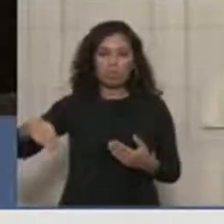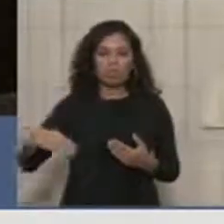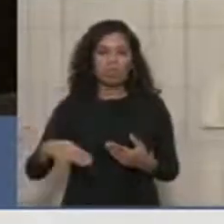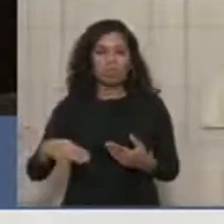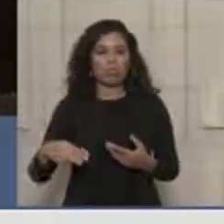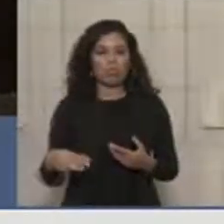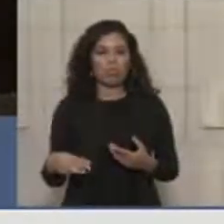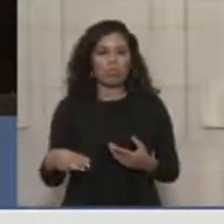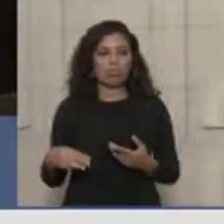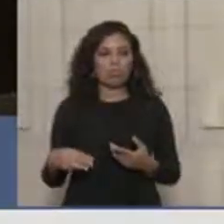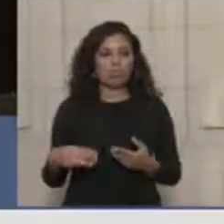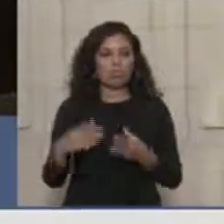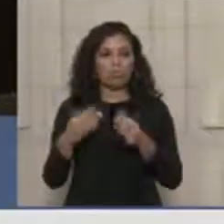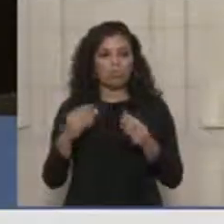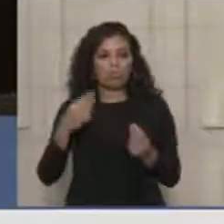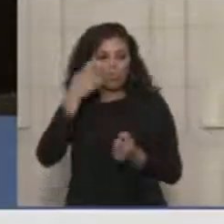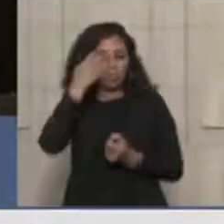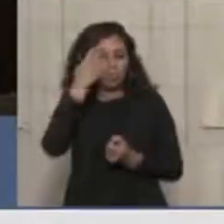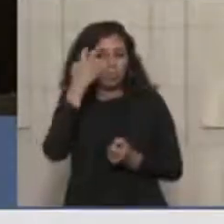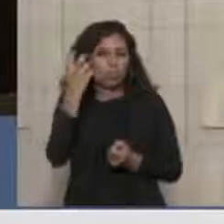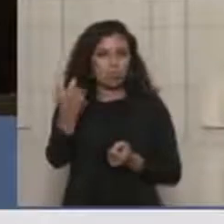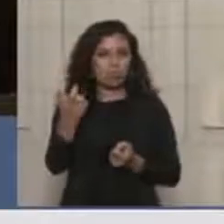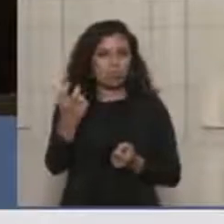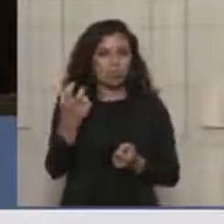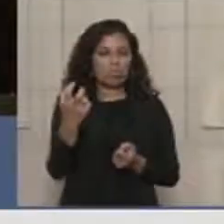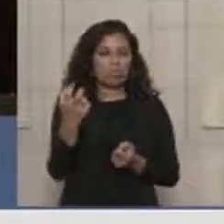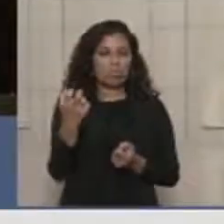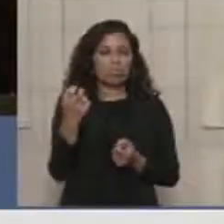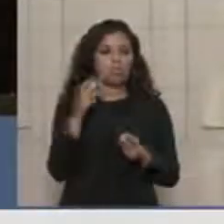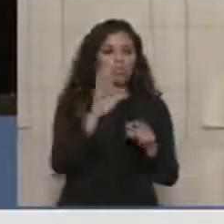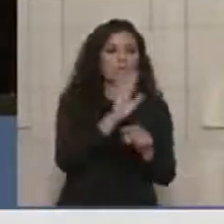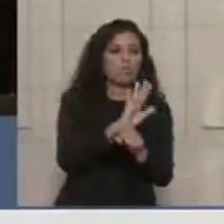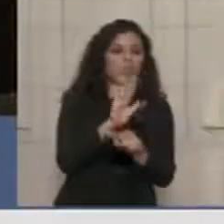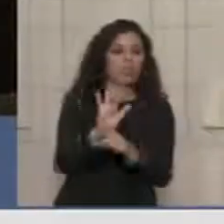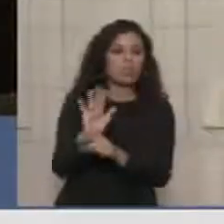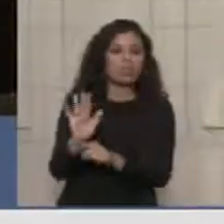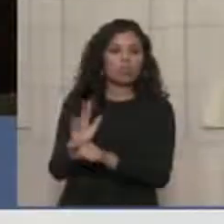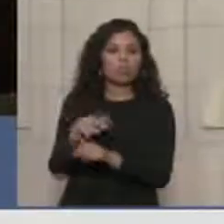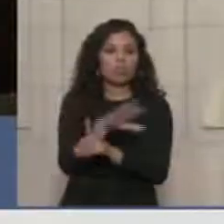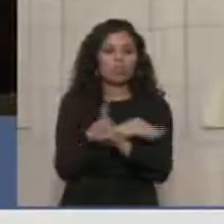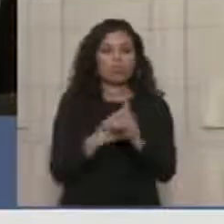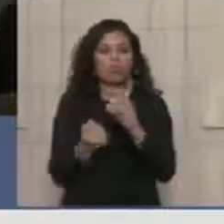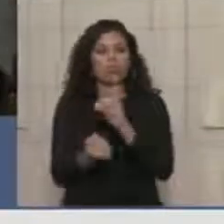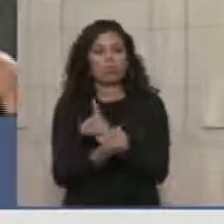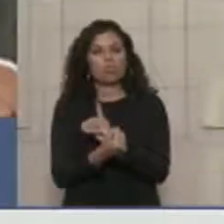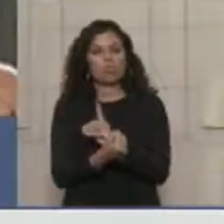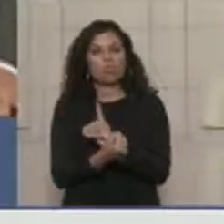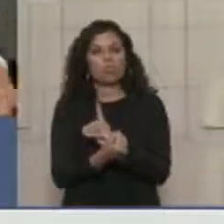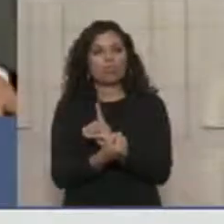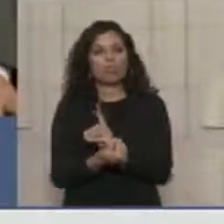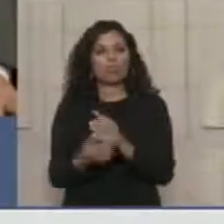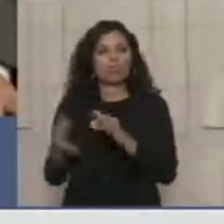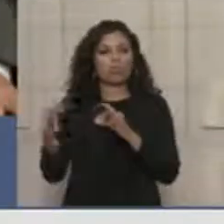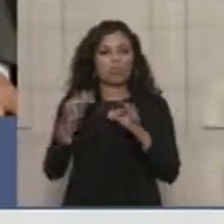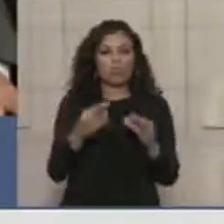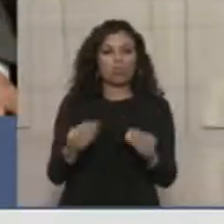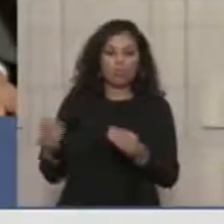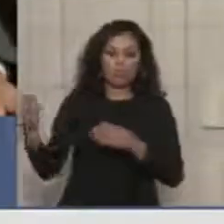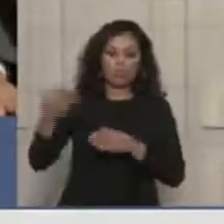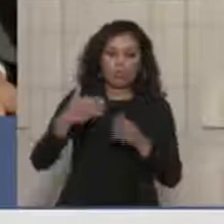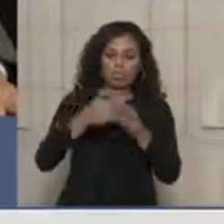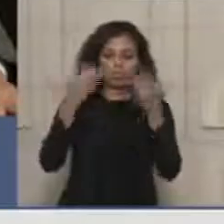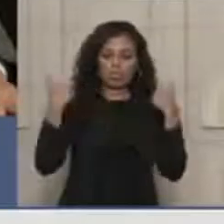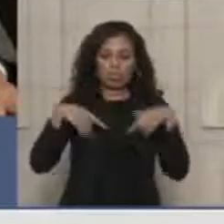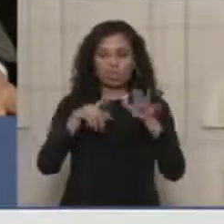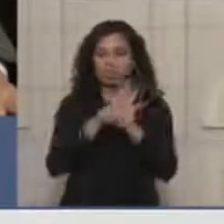maneira muito inteligente e em favor da nossa sociedade, trouxe a essa casa o